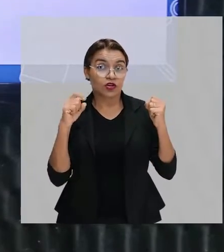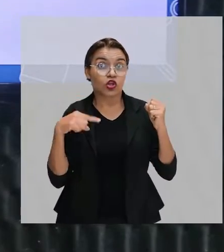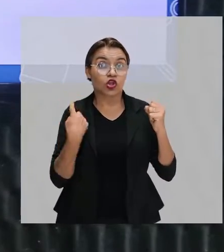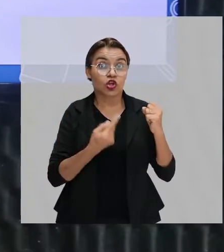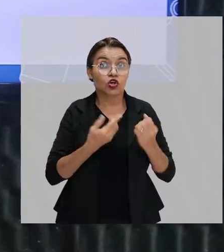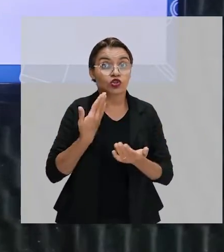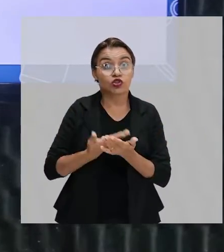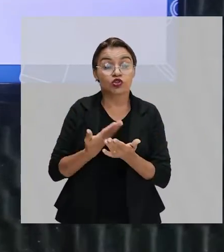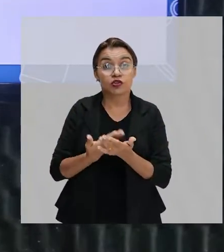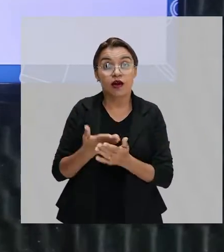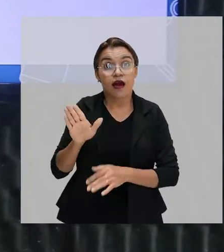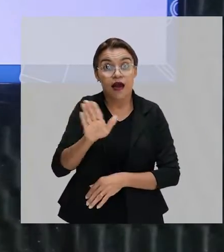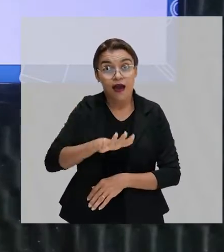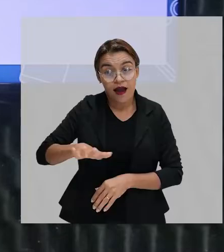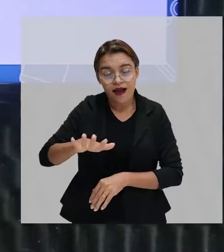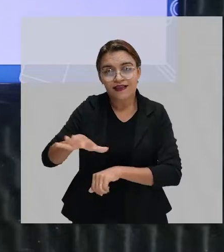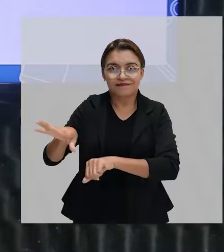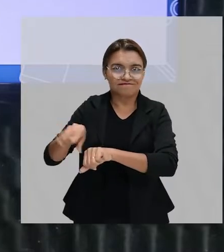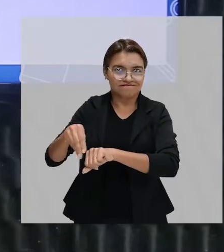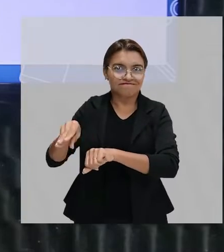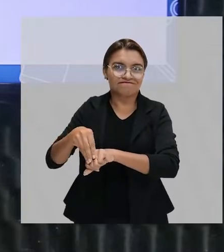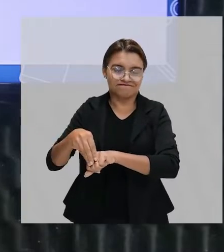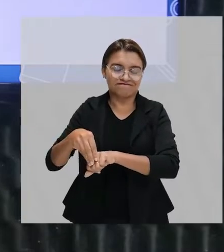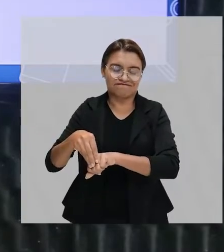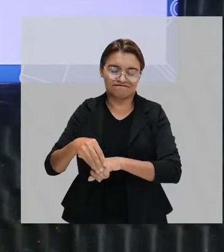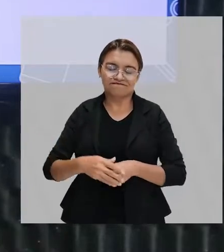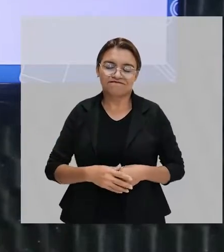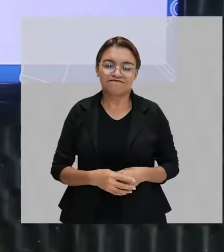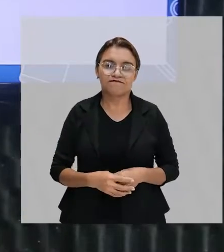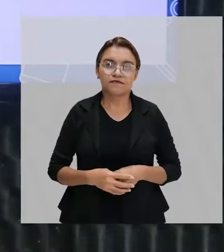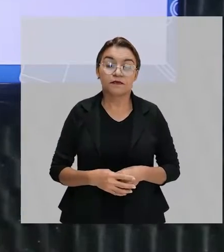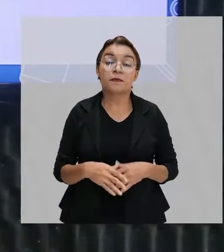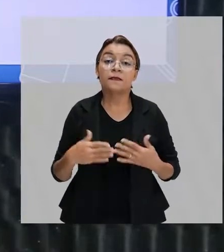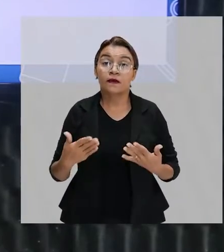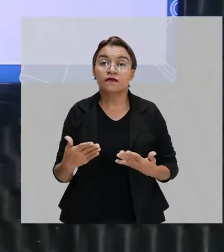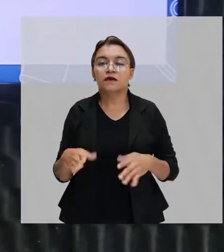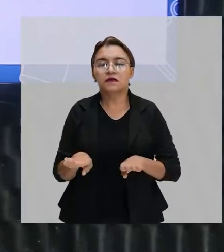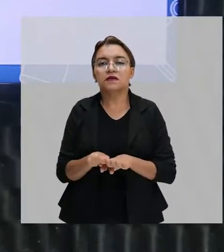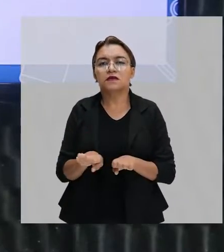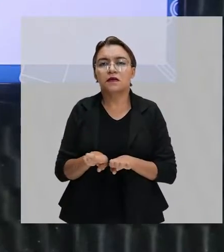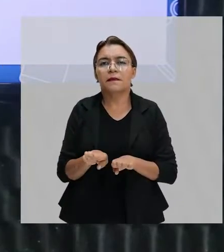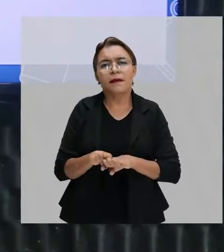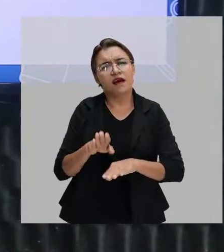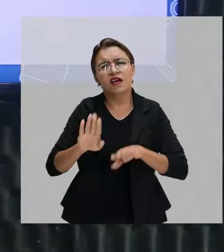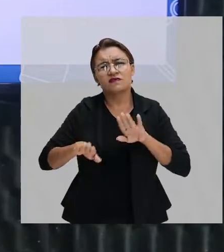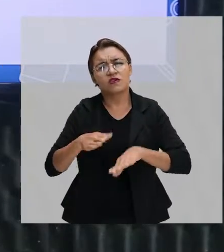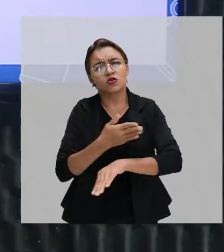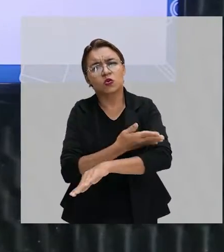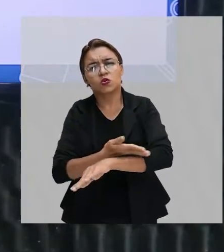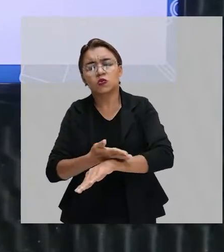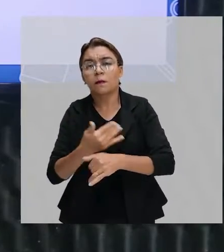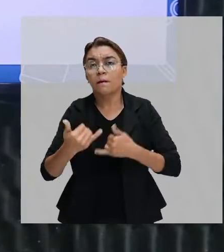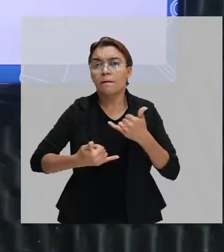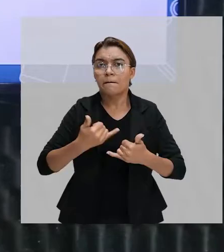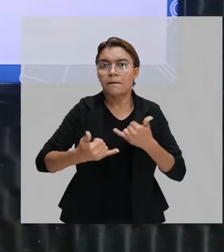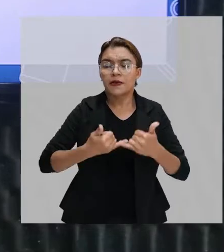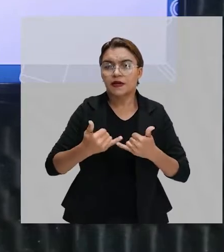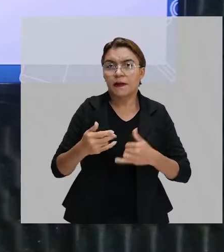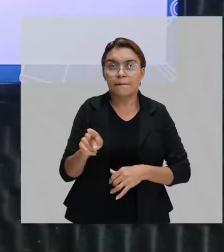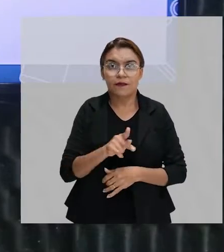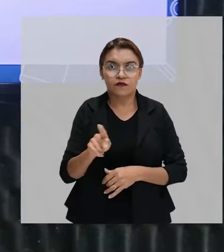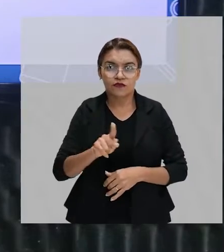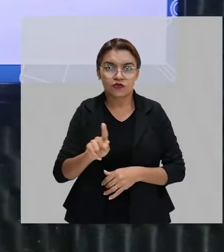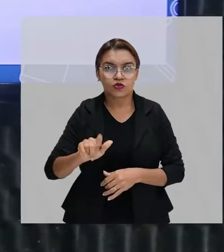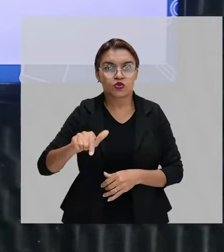que é o que é uma área do conhecimento e eu costumo até brincar com meus colegas de profissão professores de